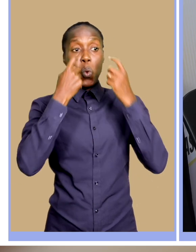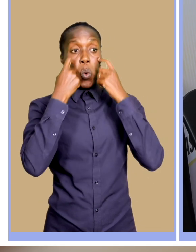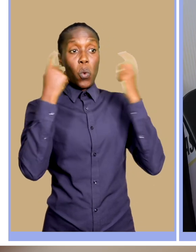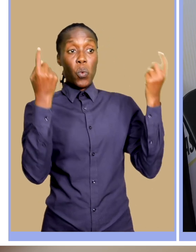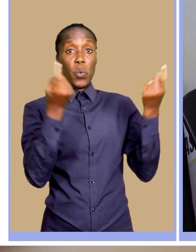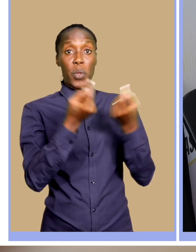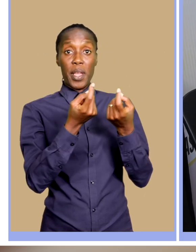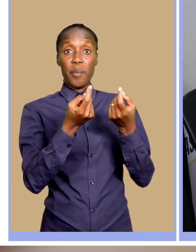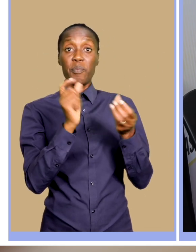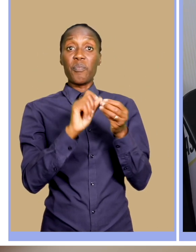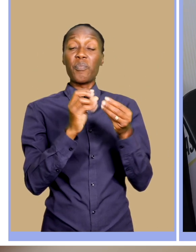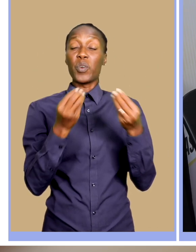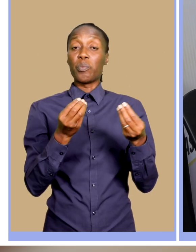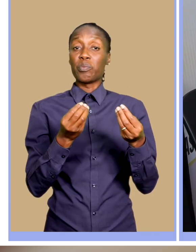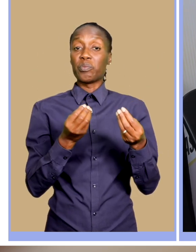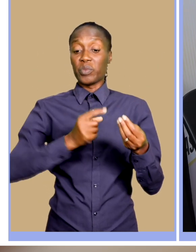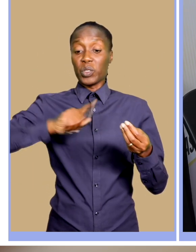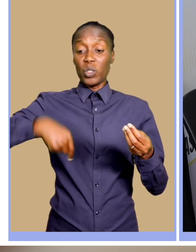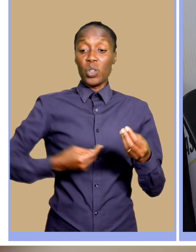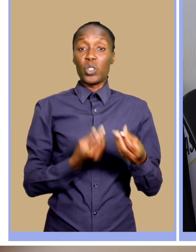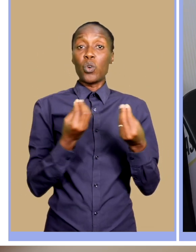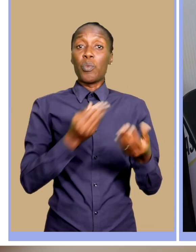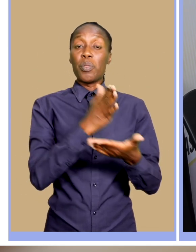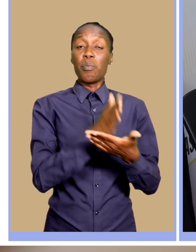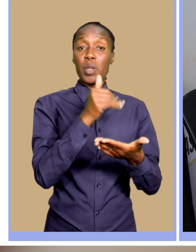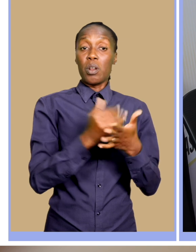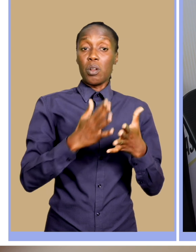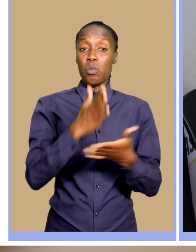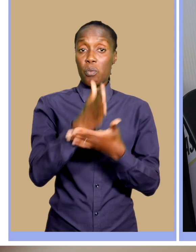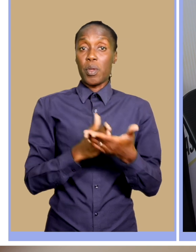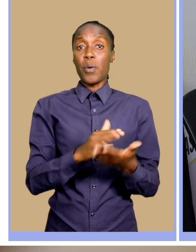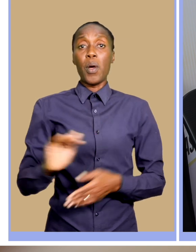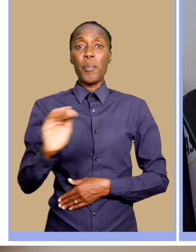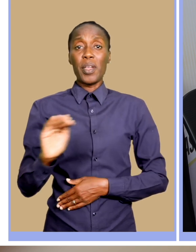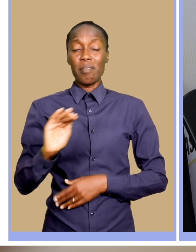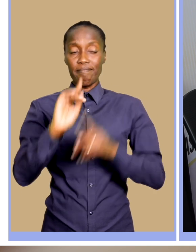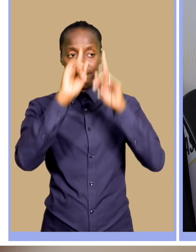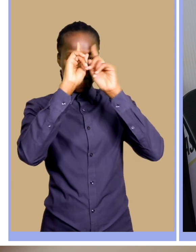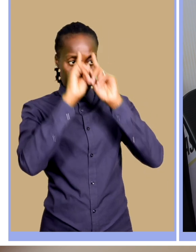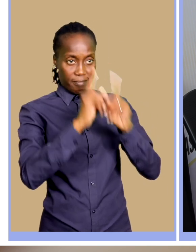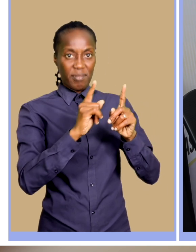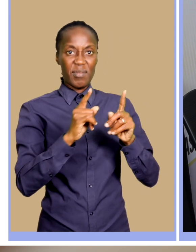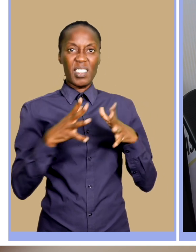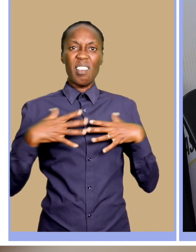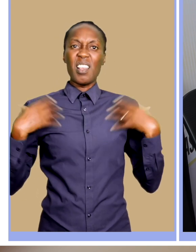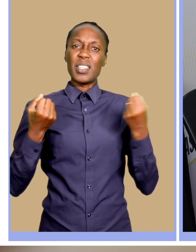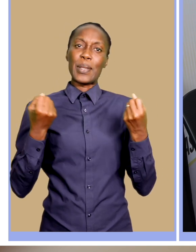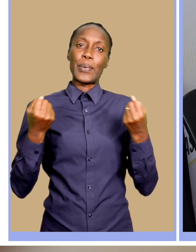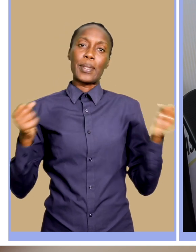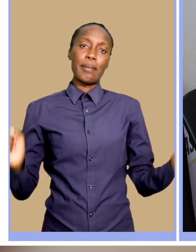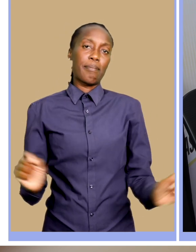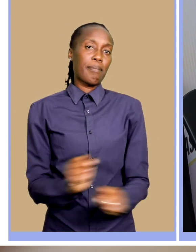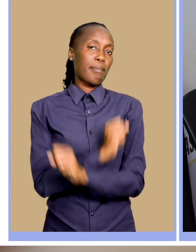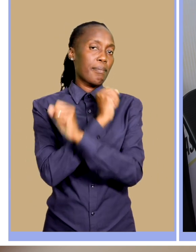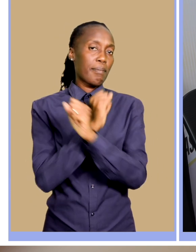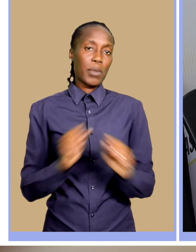que nós, como setor do ambiente, vamos deixar como está porque depois a saúde vai resolver, o pensamento também